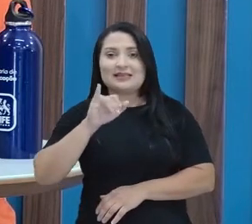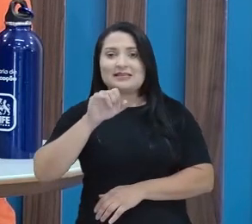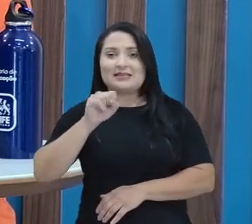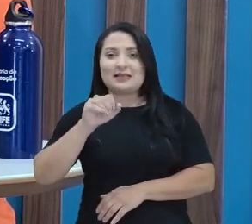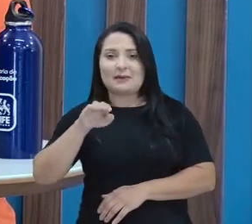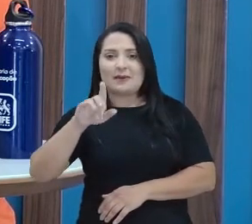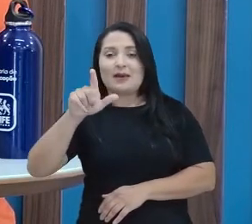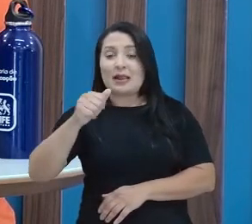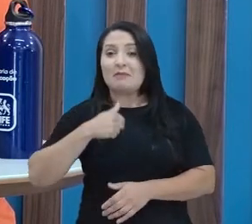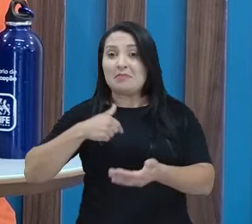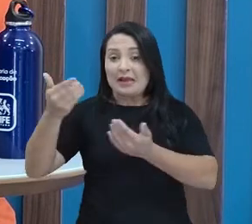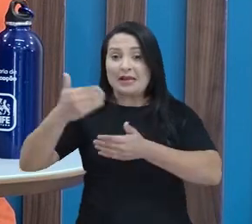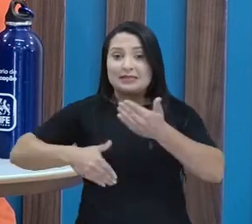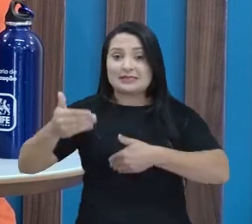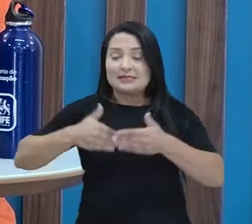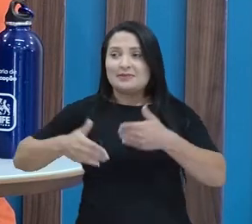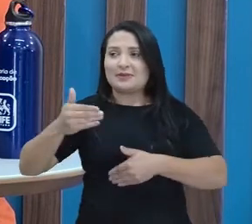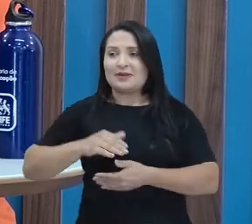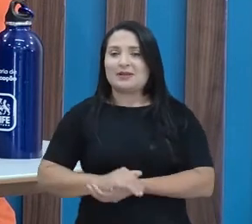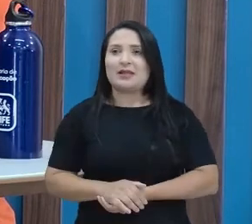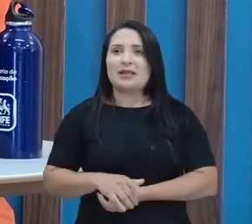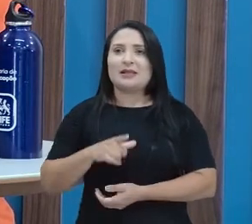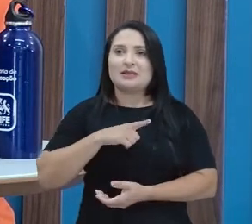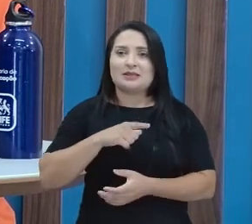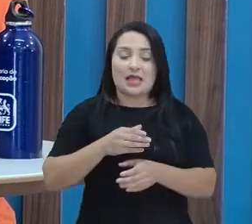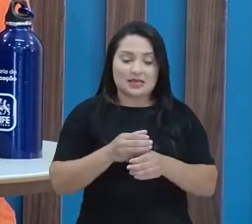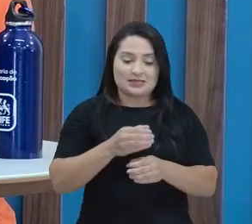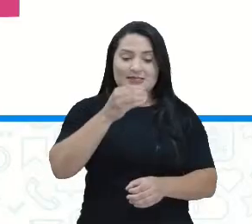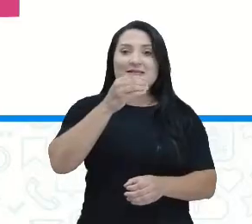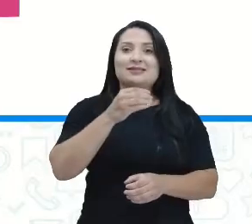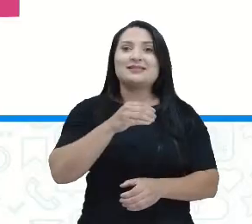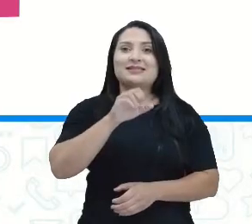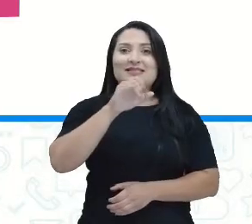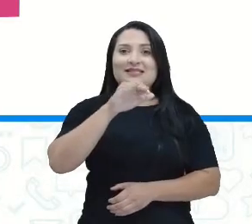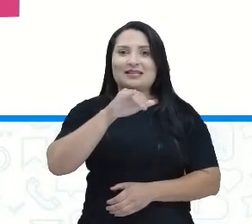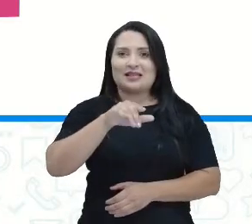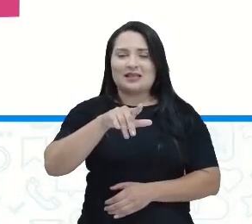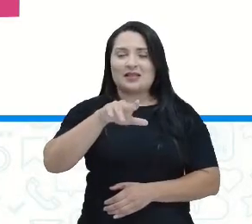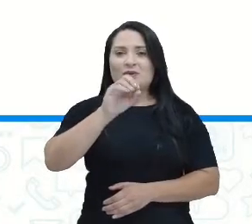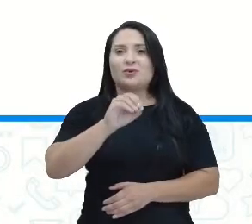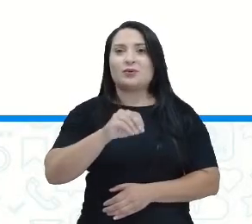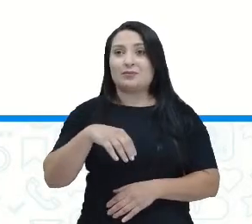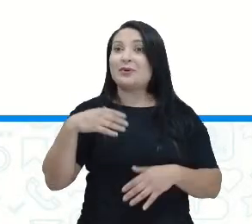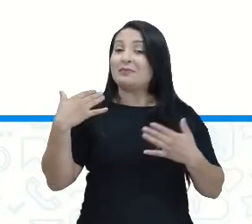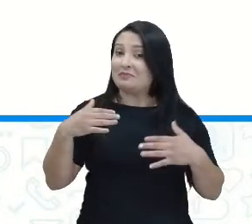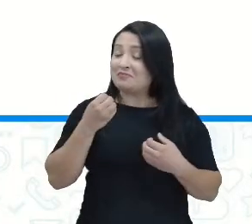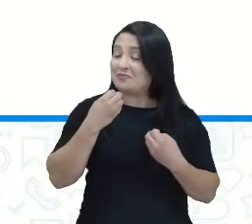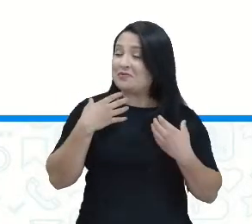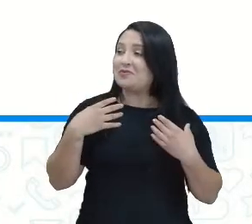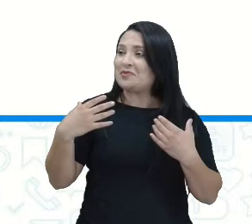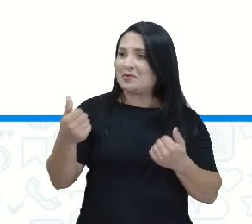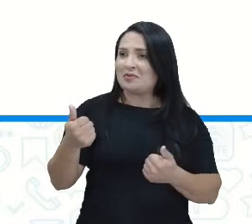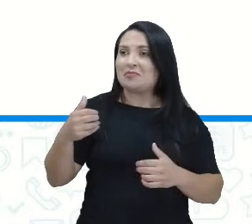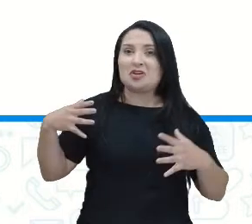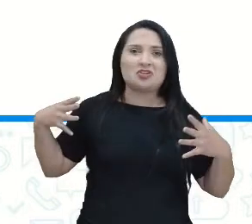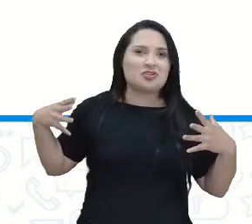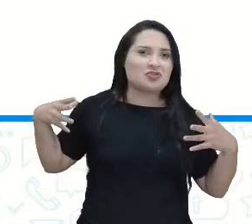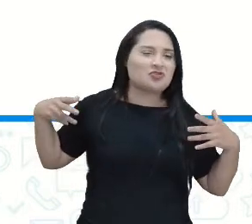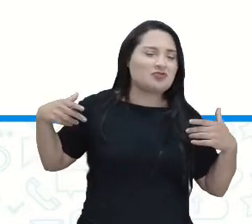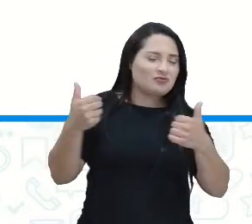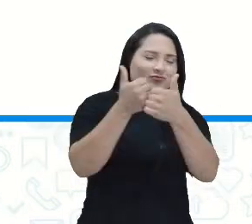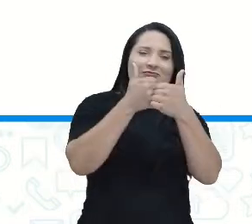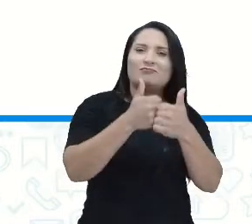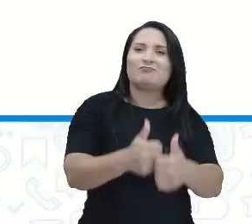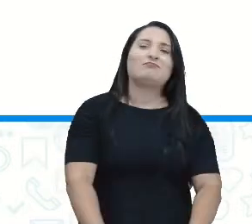tá bem participativa, viu? Ela disse que é um cilindro. Muito bem, Isabela. Olha a Isabela dando um show aqui em